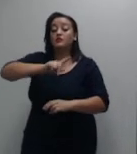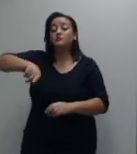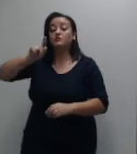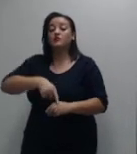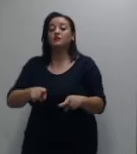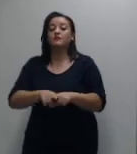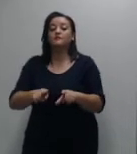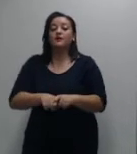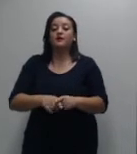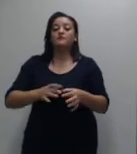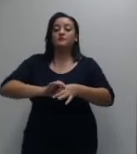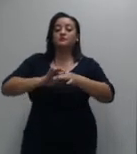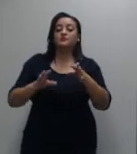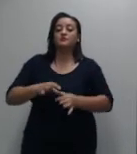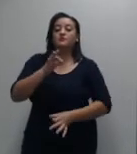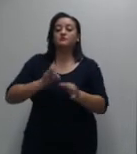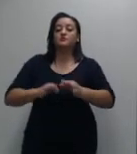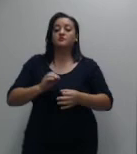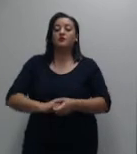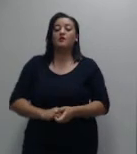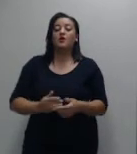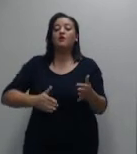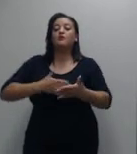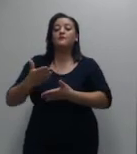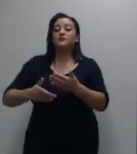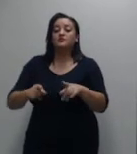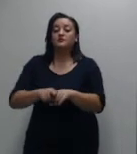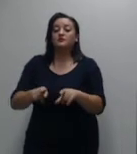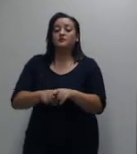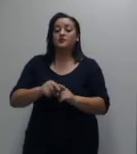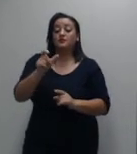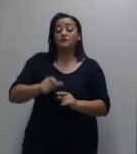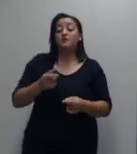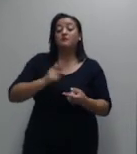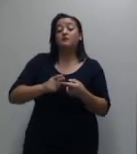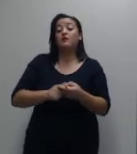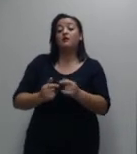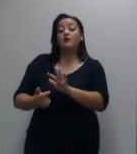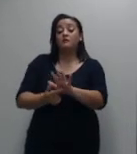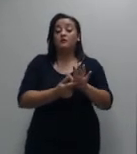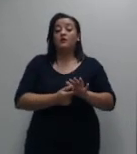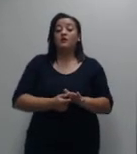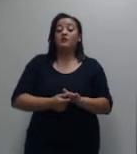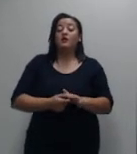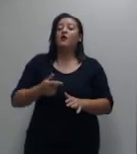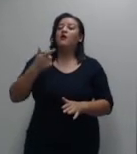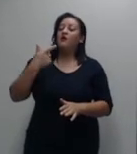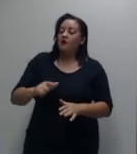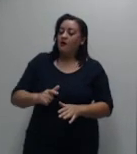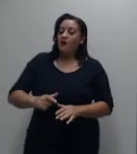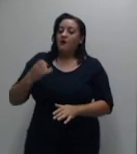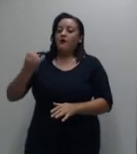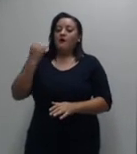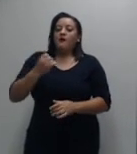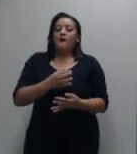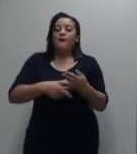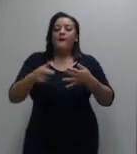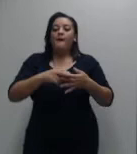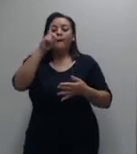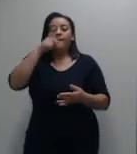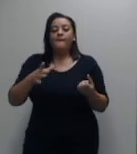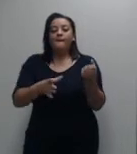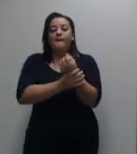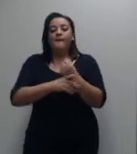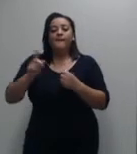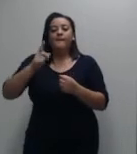para que se permite um julgamento com a participação da parte porque trata-se volto a frisar e um recurso em mandado de segurança e não de um